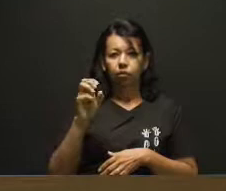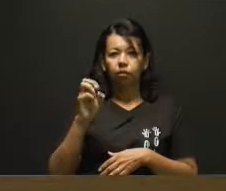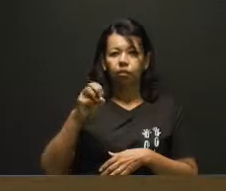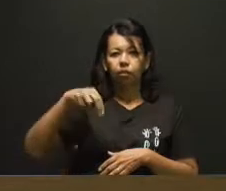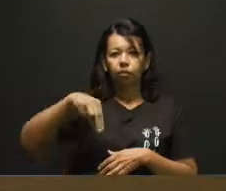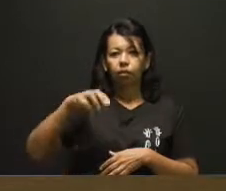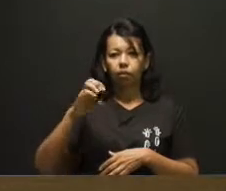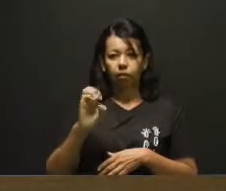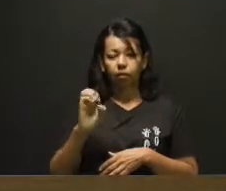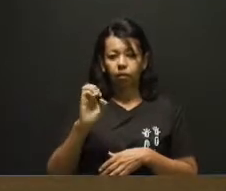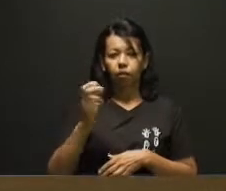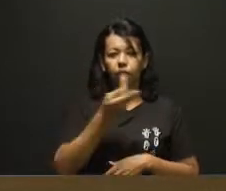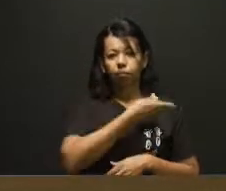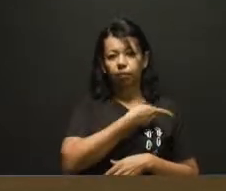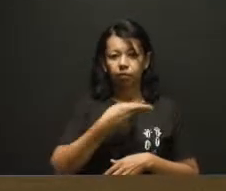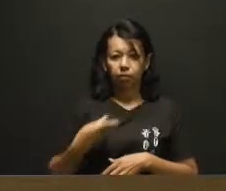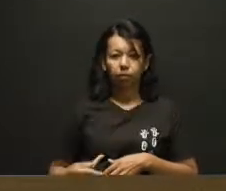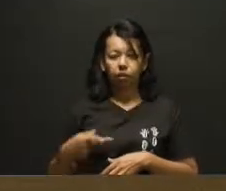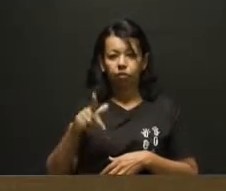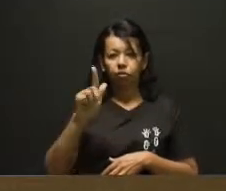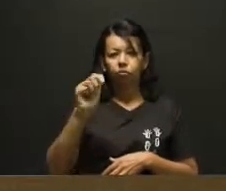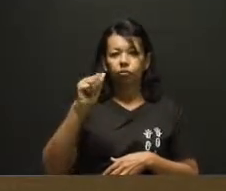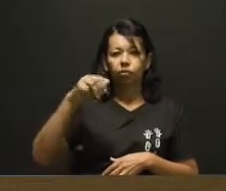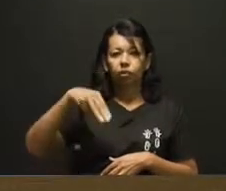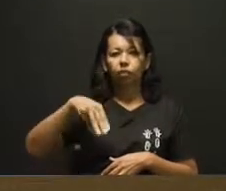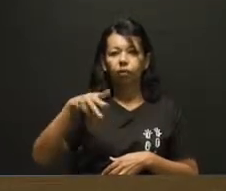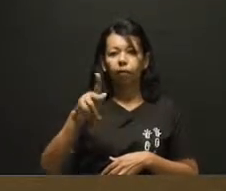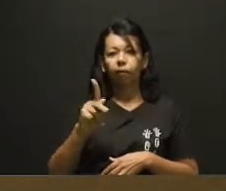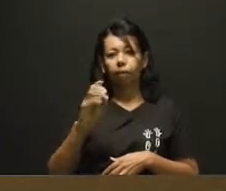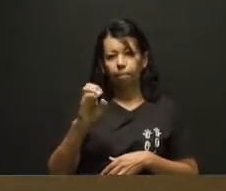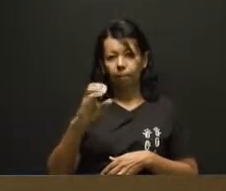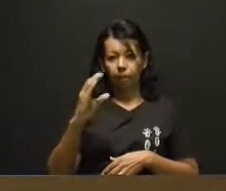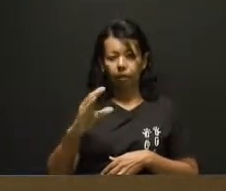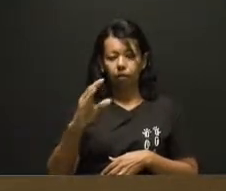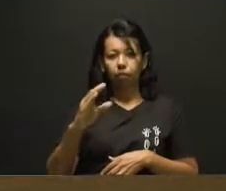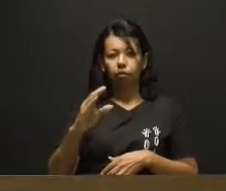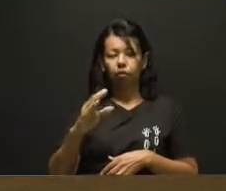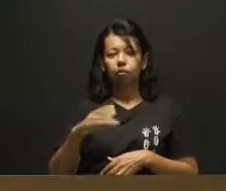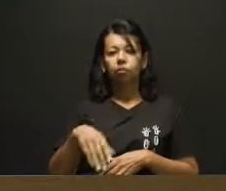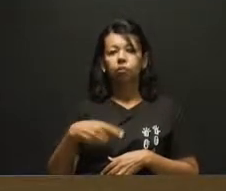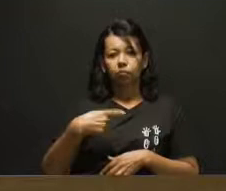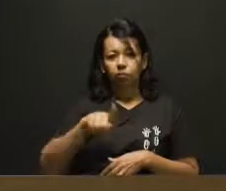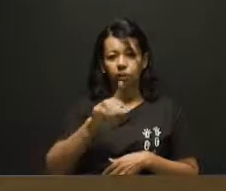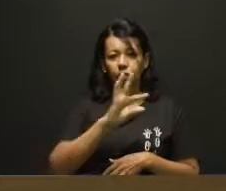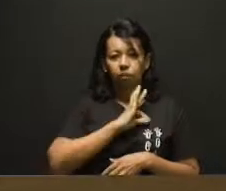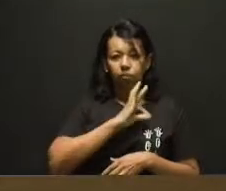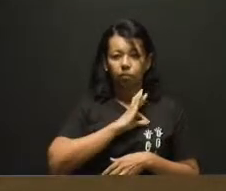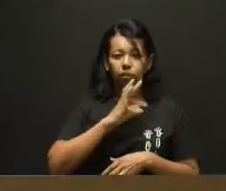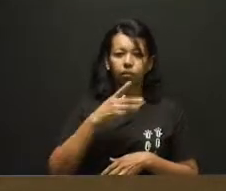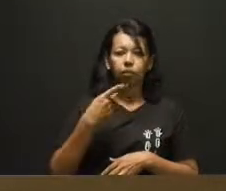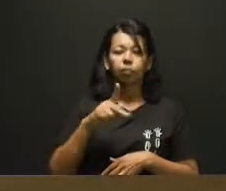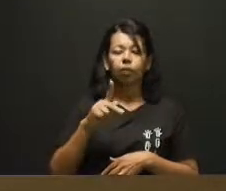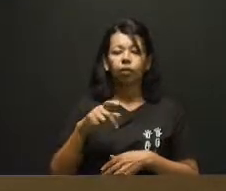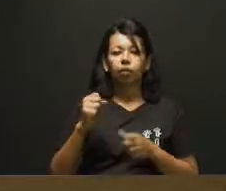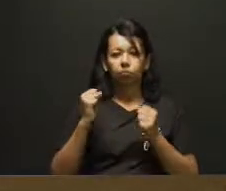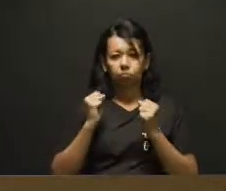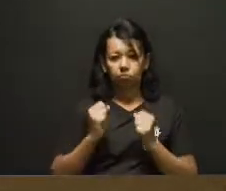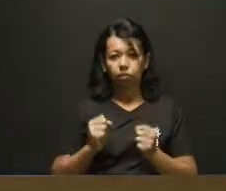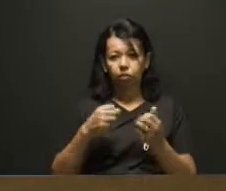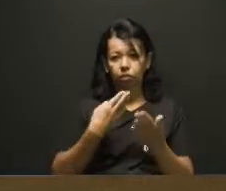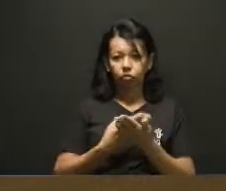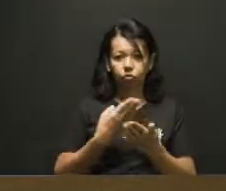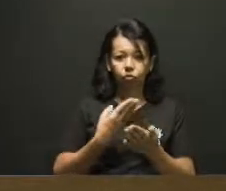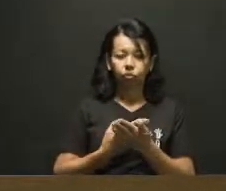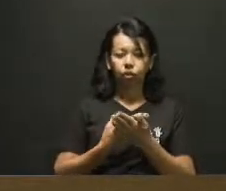mantenha um novo contato com a polícia civil nepfer a gente possa analisar o caso com o maior cuidado né